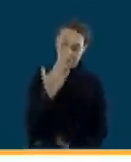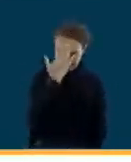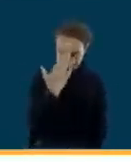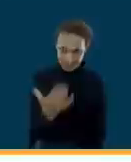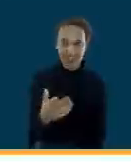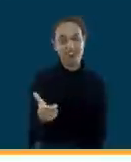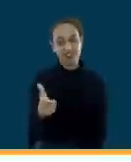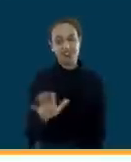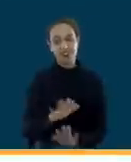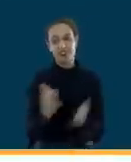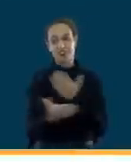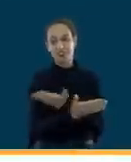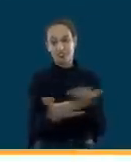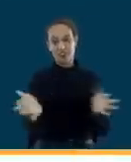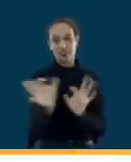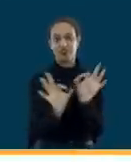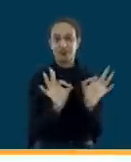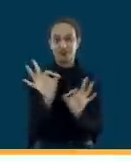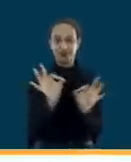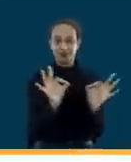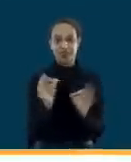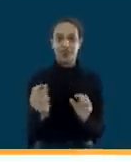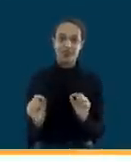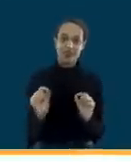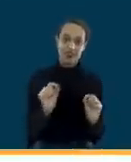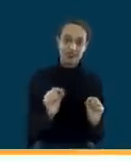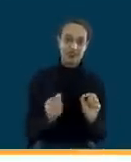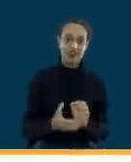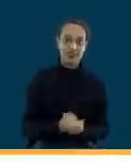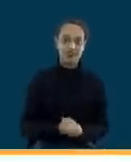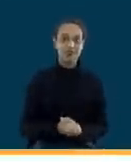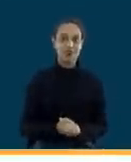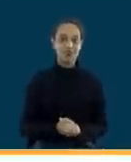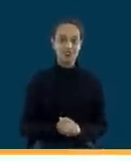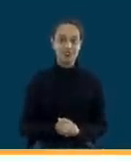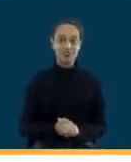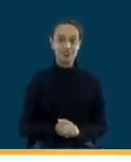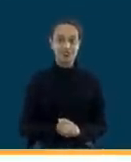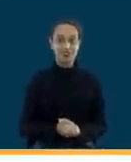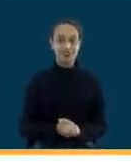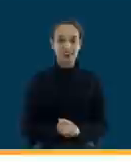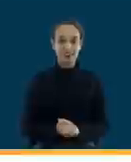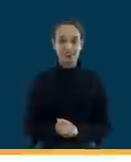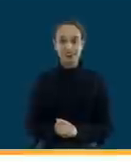a todos os organizadores desse nosso encontro. Obrigado.